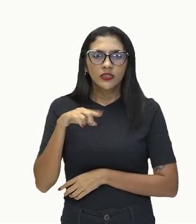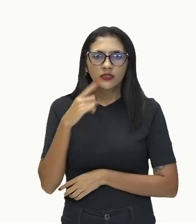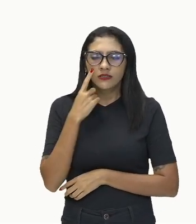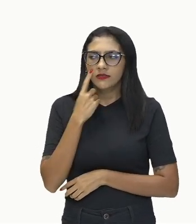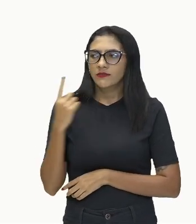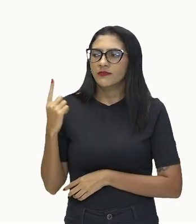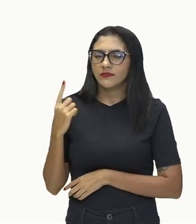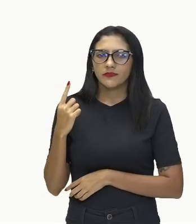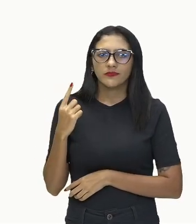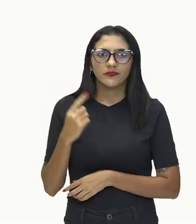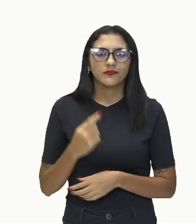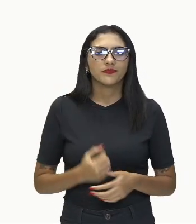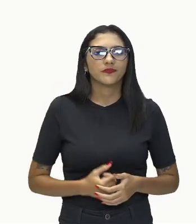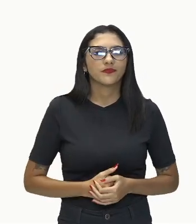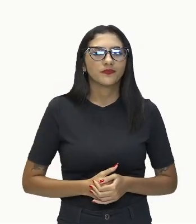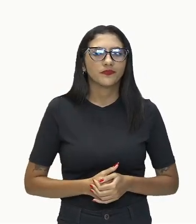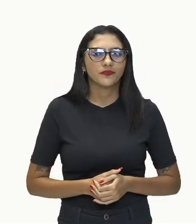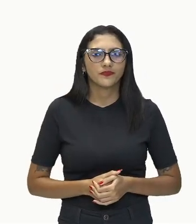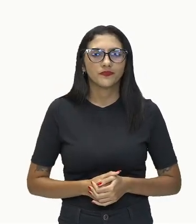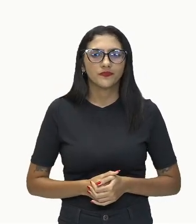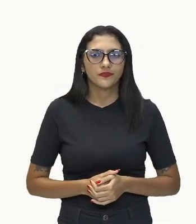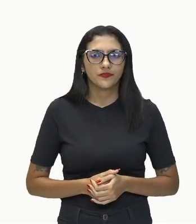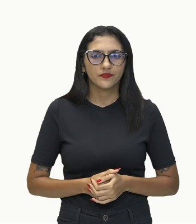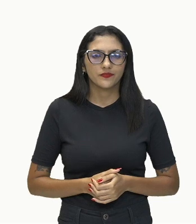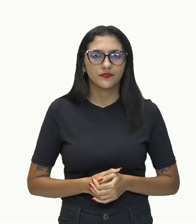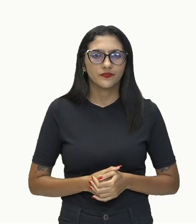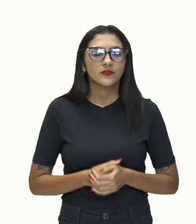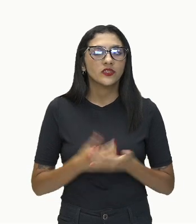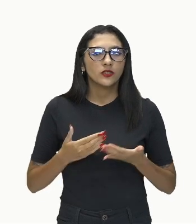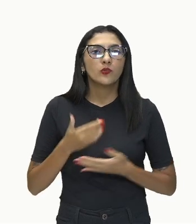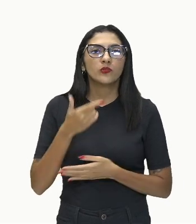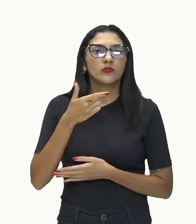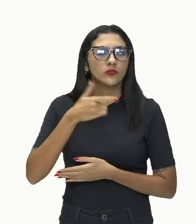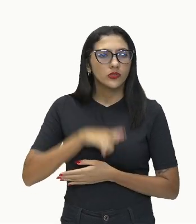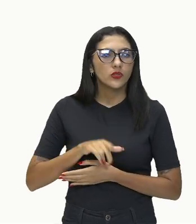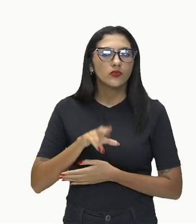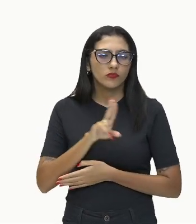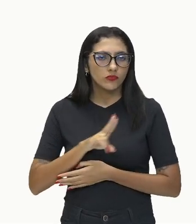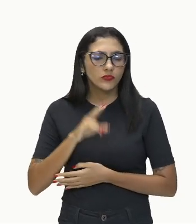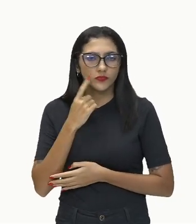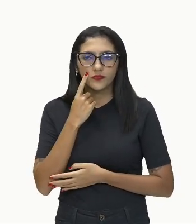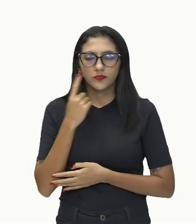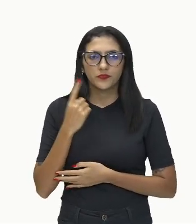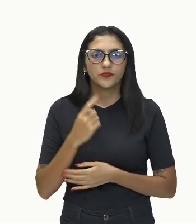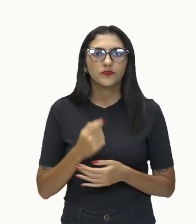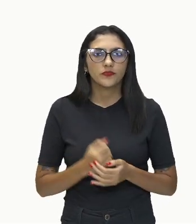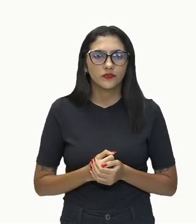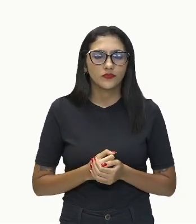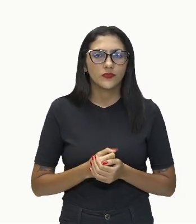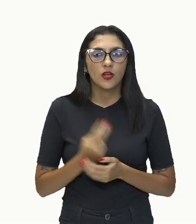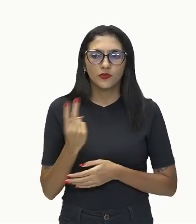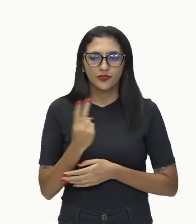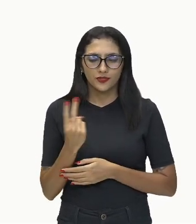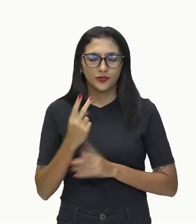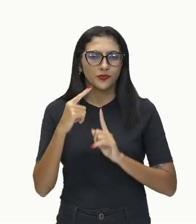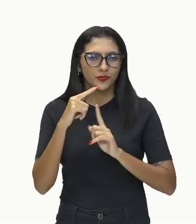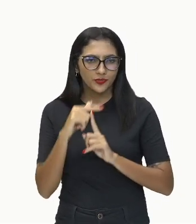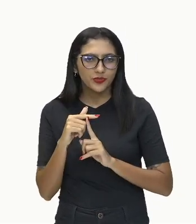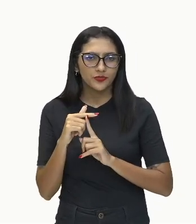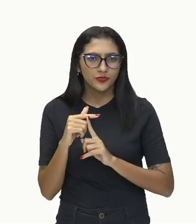seguir. Muito bem, então, novamente, nós temos uma matriz quadrada de ordem 2 e tal, né? Para eu